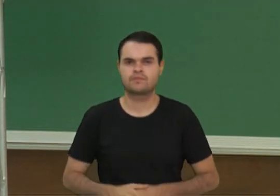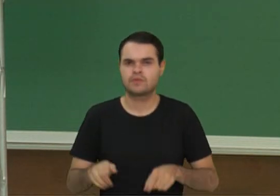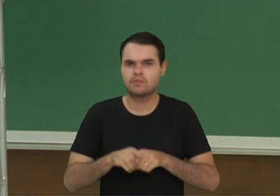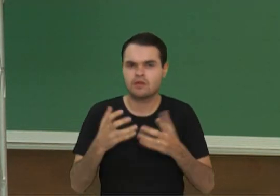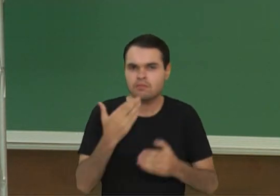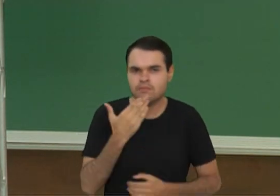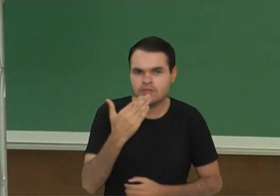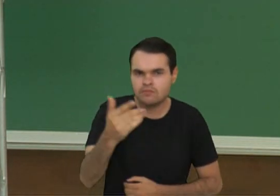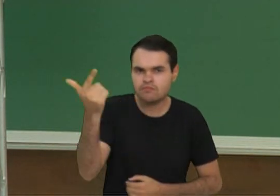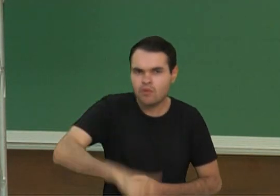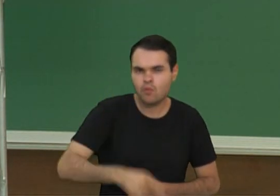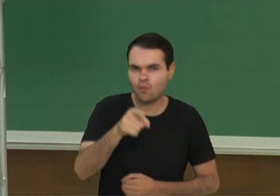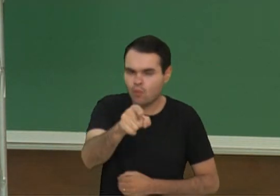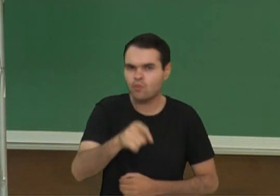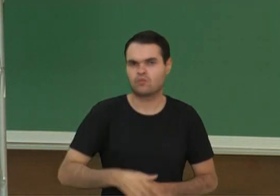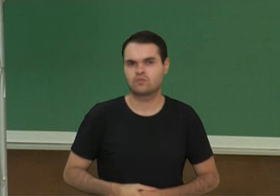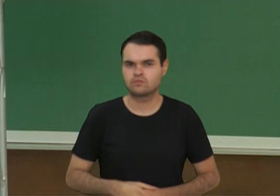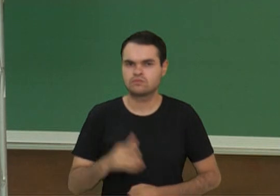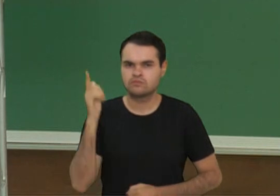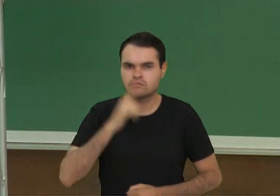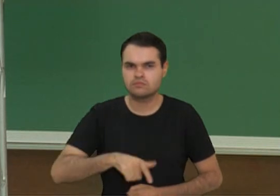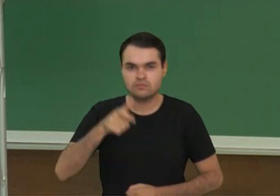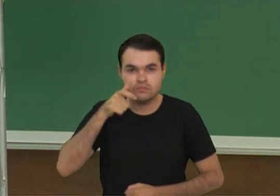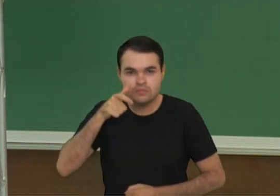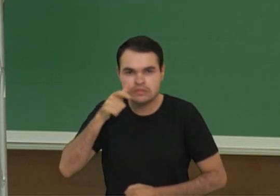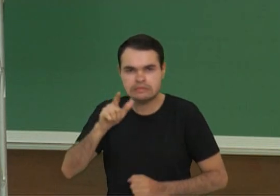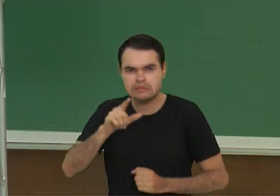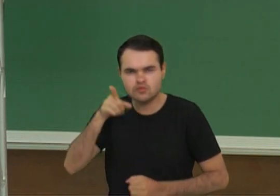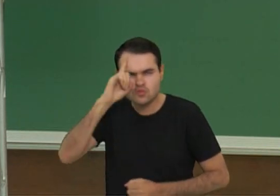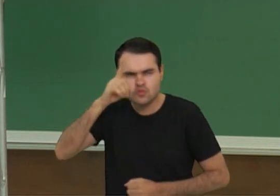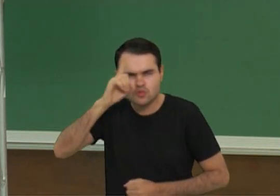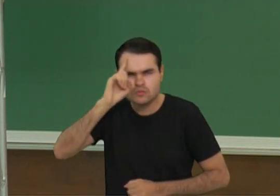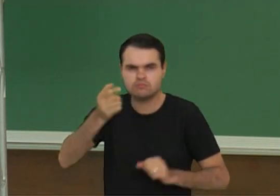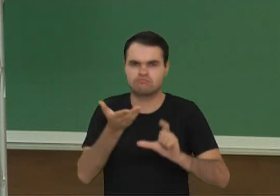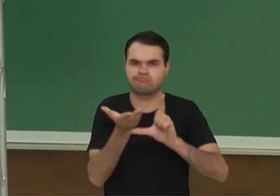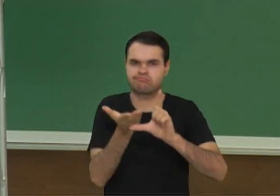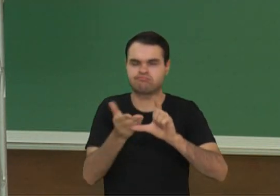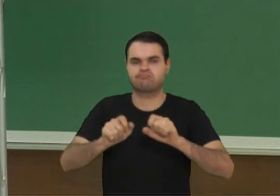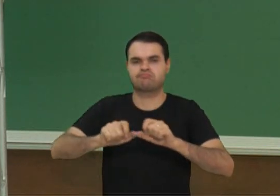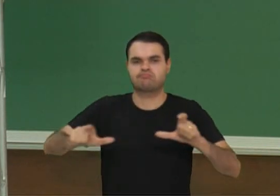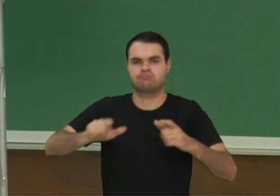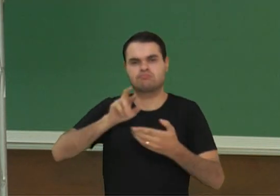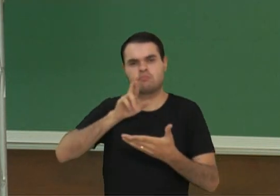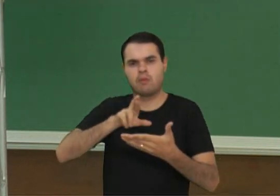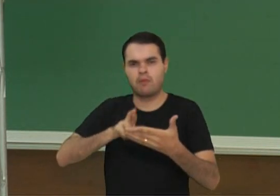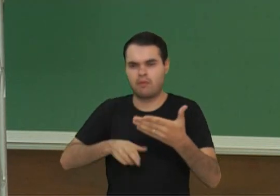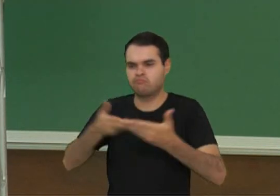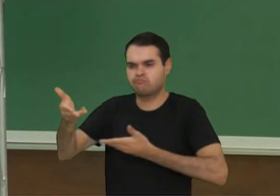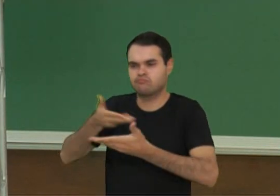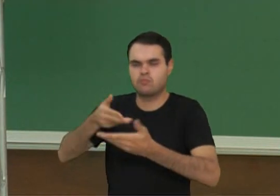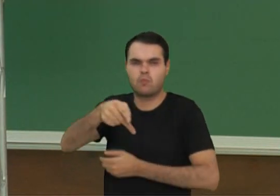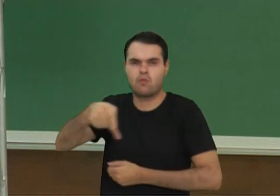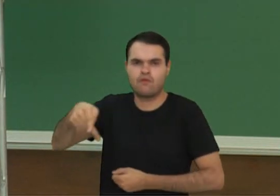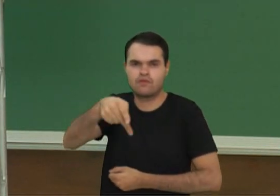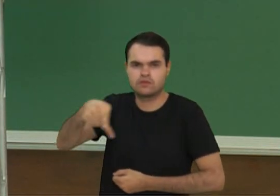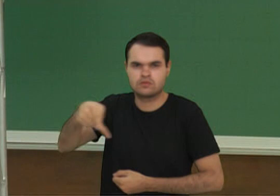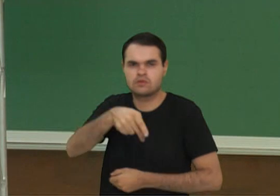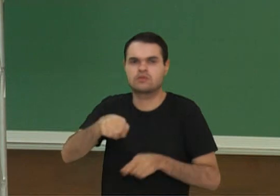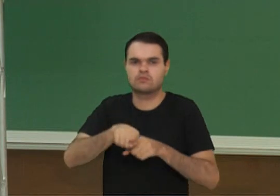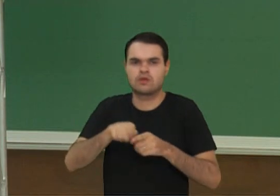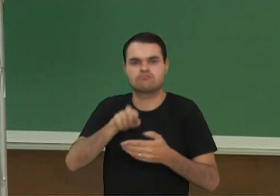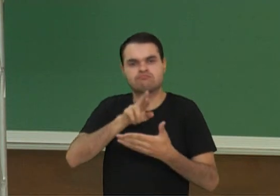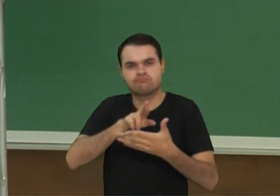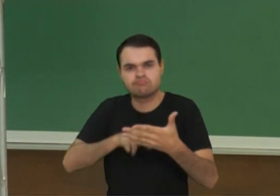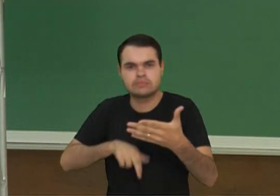pedir mais uma coisa para você, que você acesse diariamente o Google Classroom, interaja com o seu professor ou sua professora e